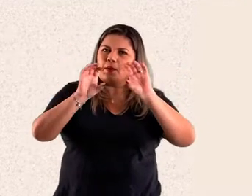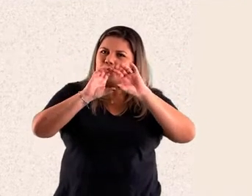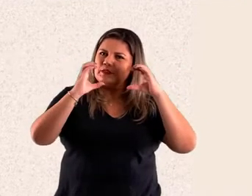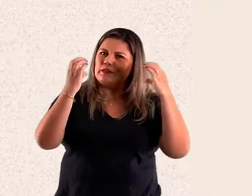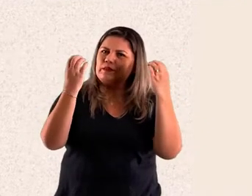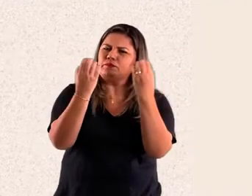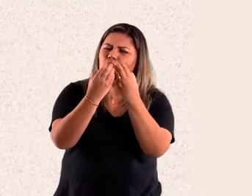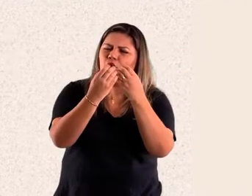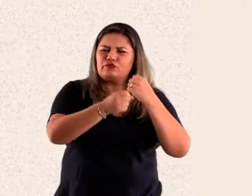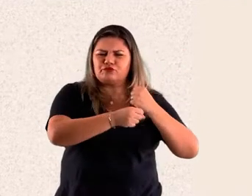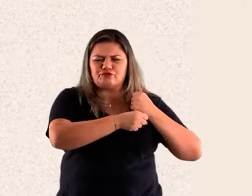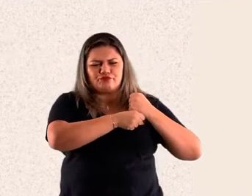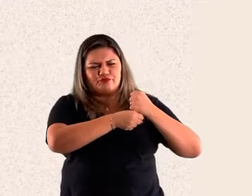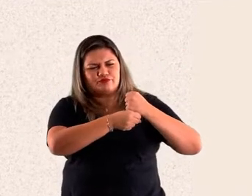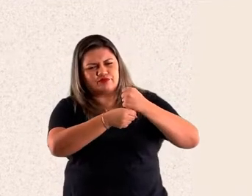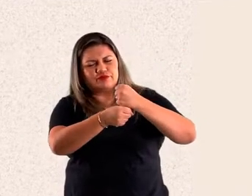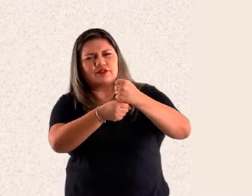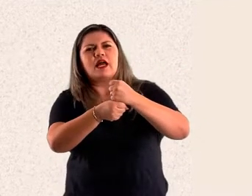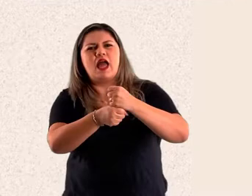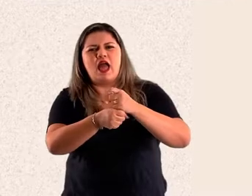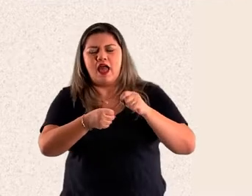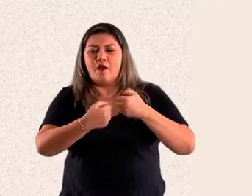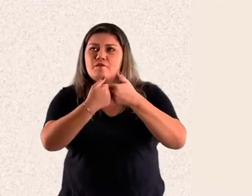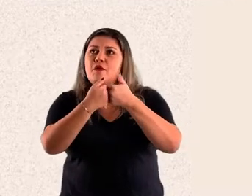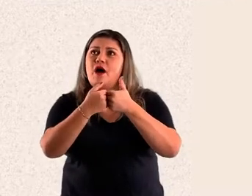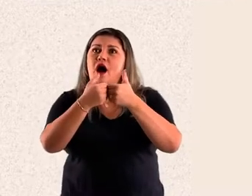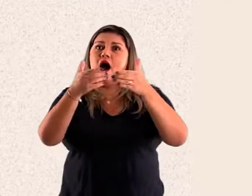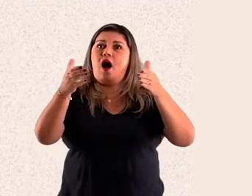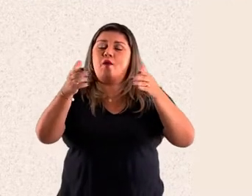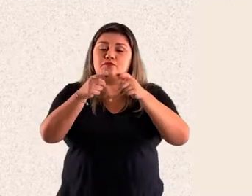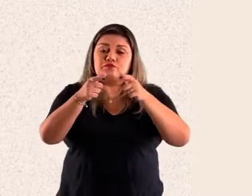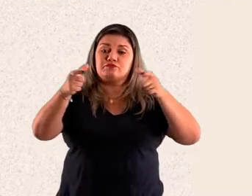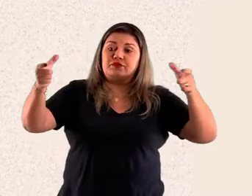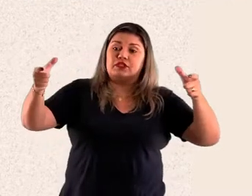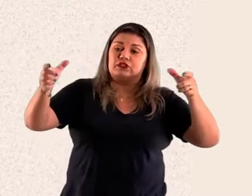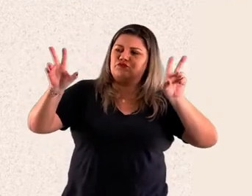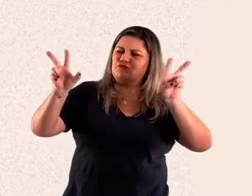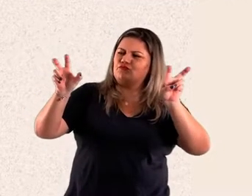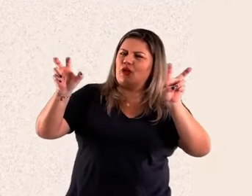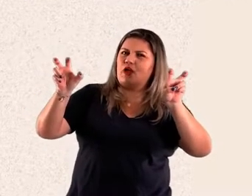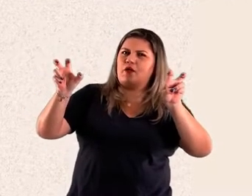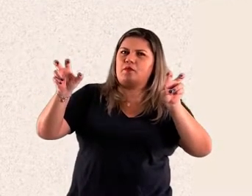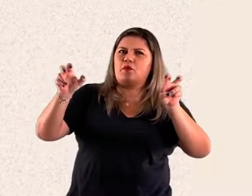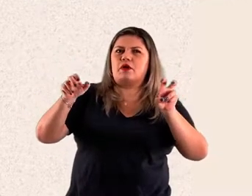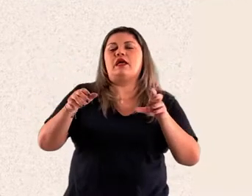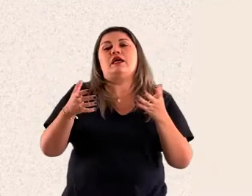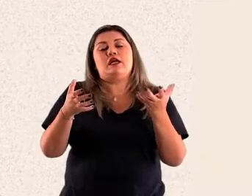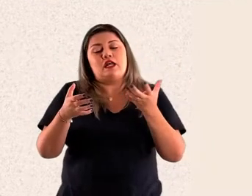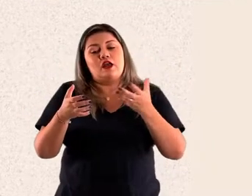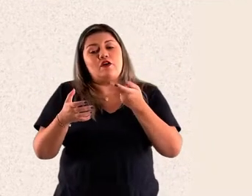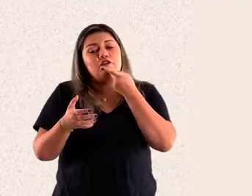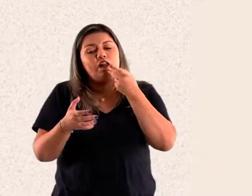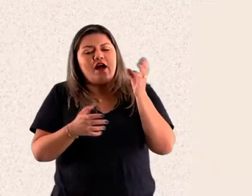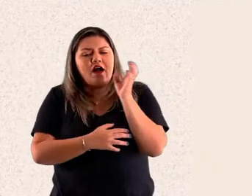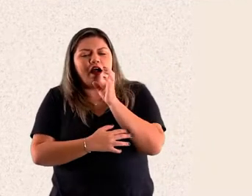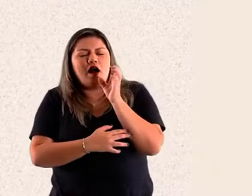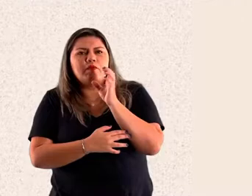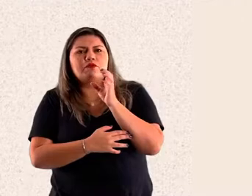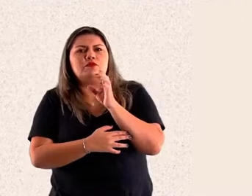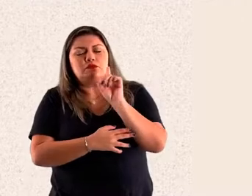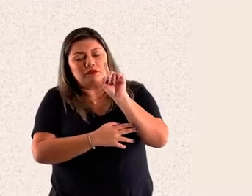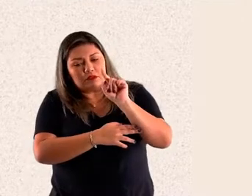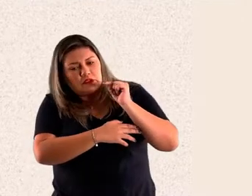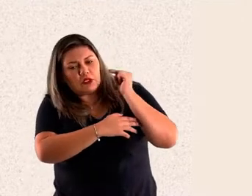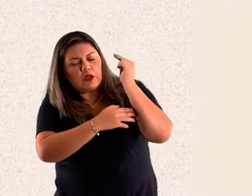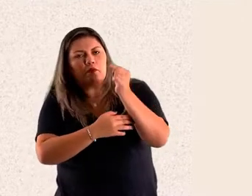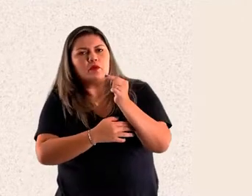anos então tema muito abrangente a gente vai tentar dar uma pincelada aqui corajosamente e depois nós vamos entrar